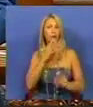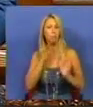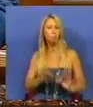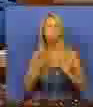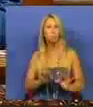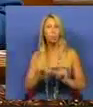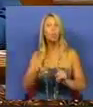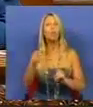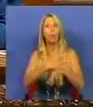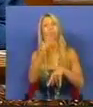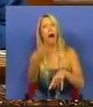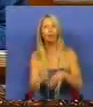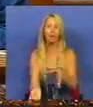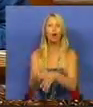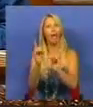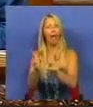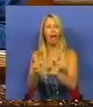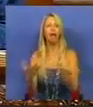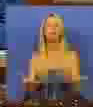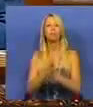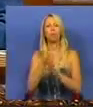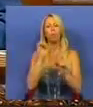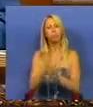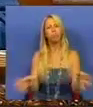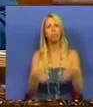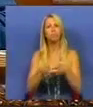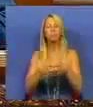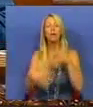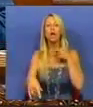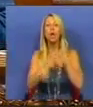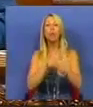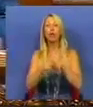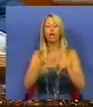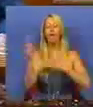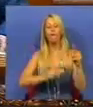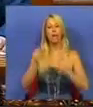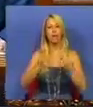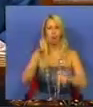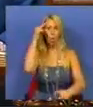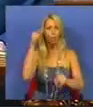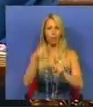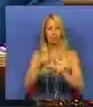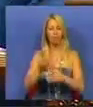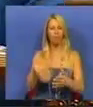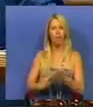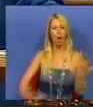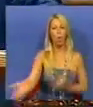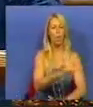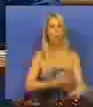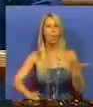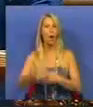ser. Um complexo político-financeiro destinado a fazer circular muito dinheiro entre uma